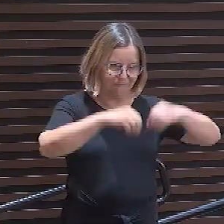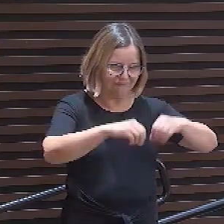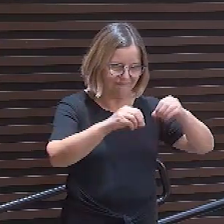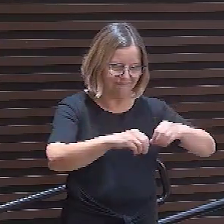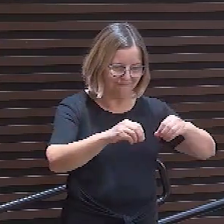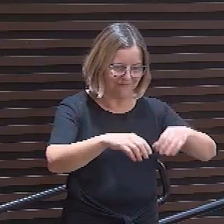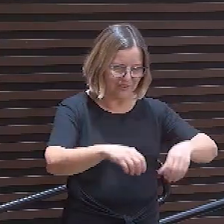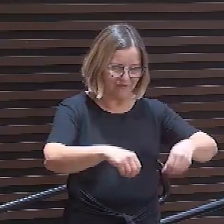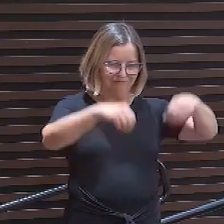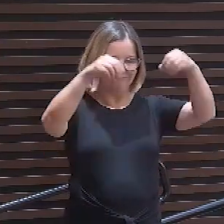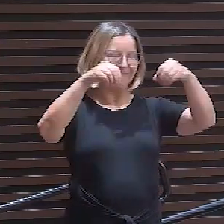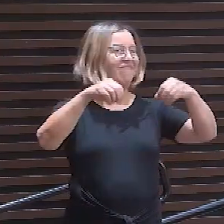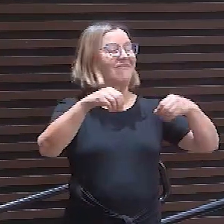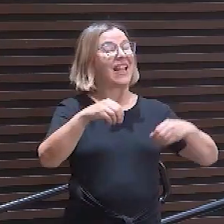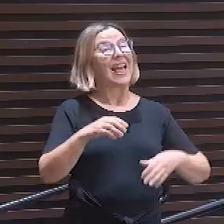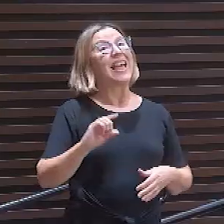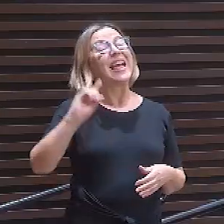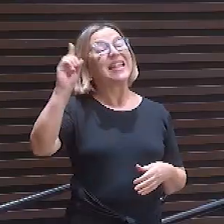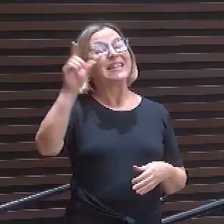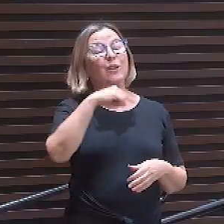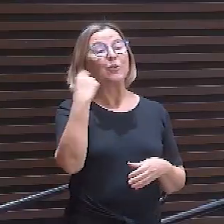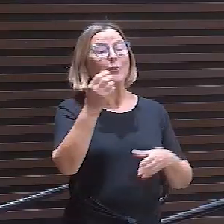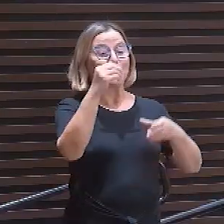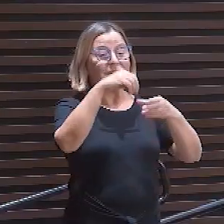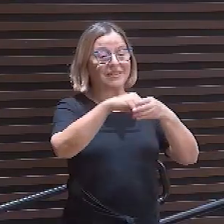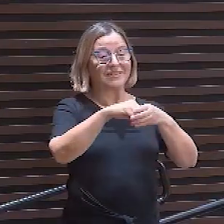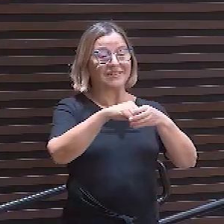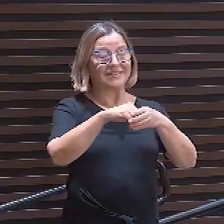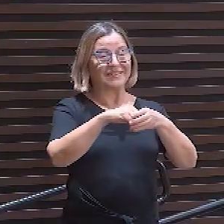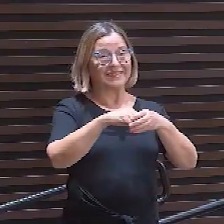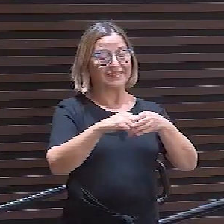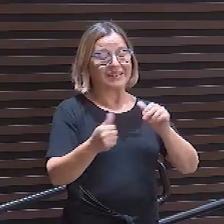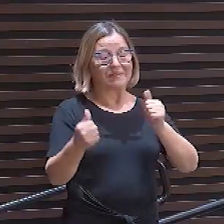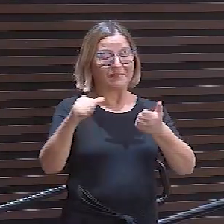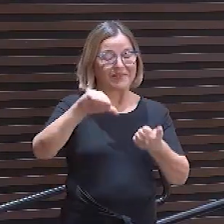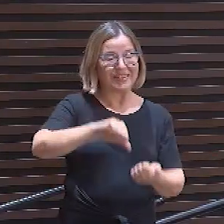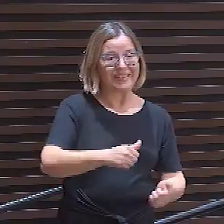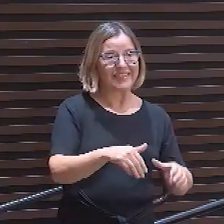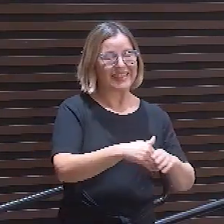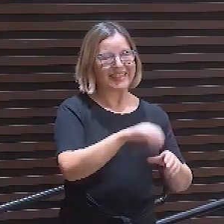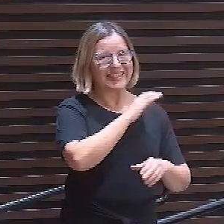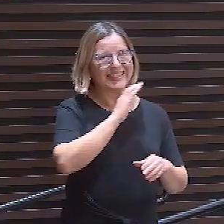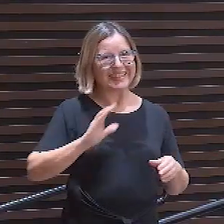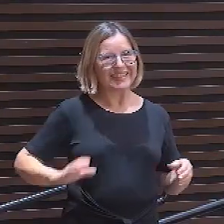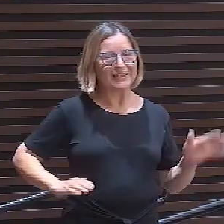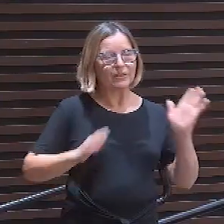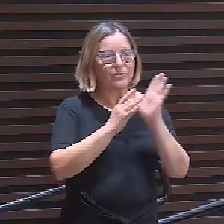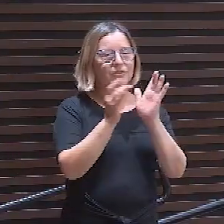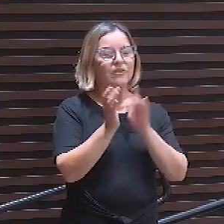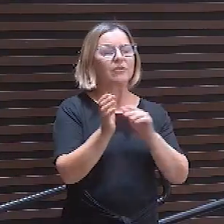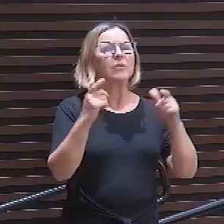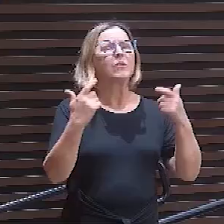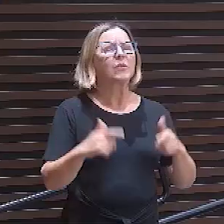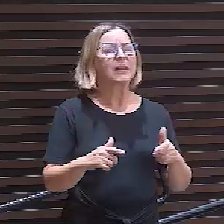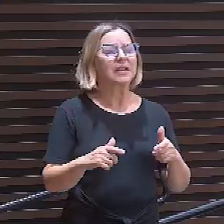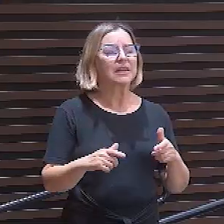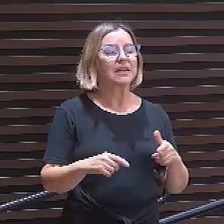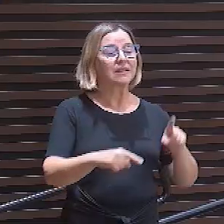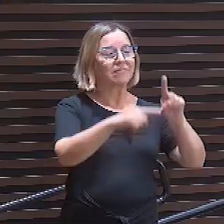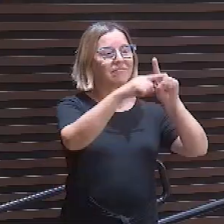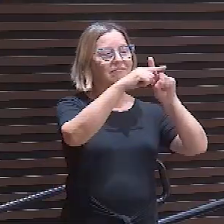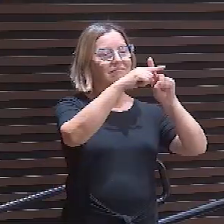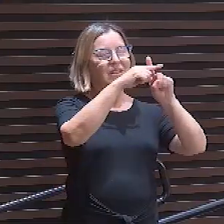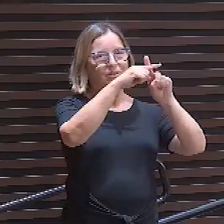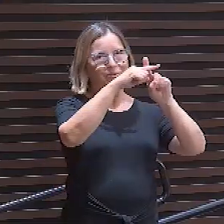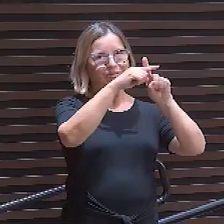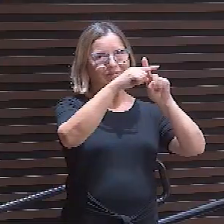em Cristo Jesus. Aonde? Na cruz do Calvário. Quando Ele nos atraiu a Ele nos